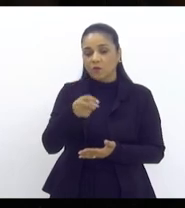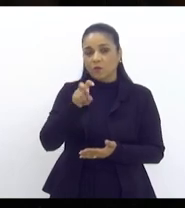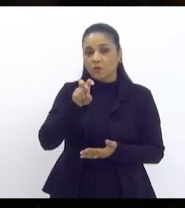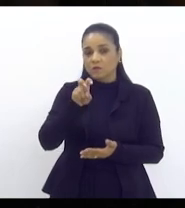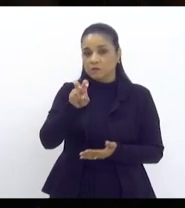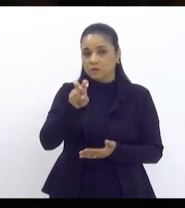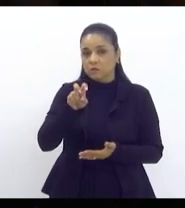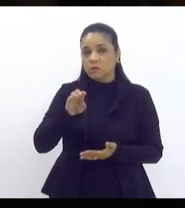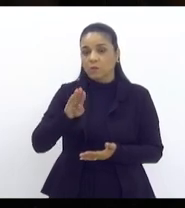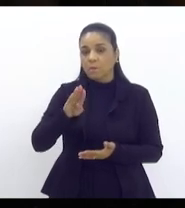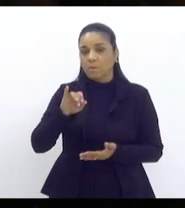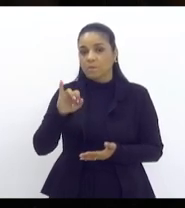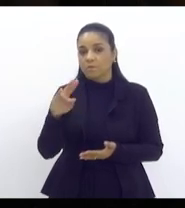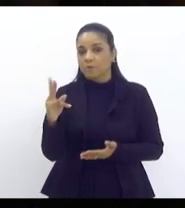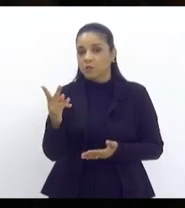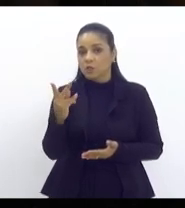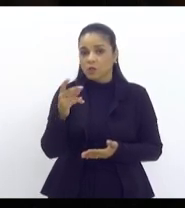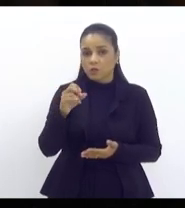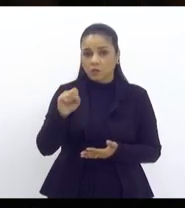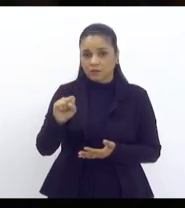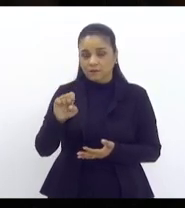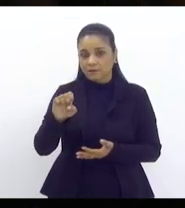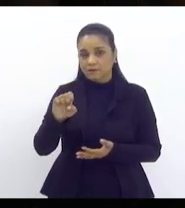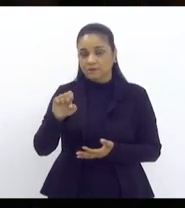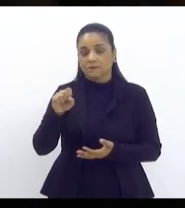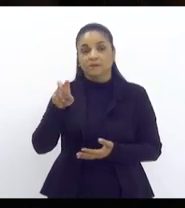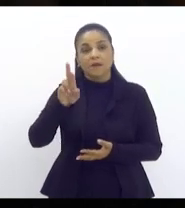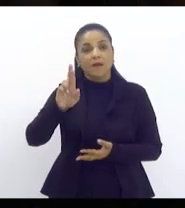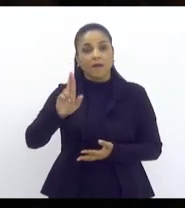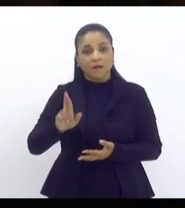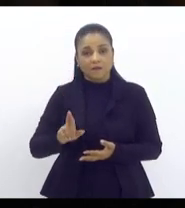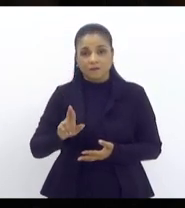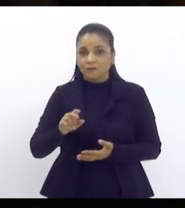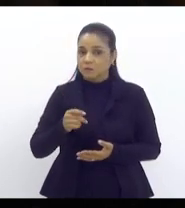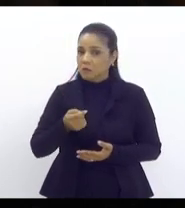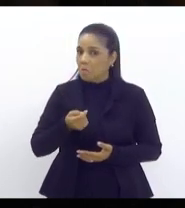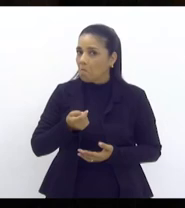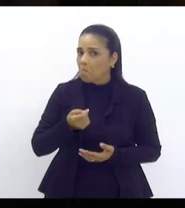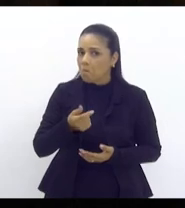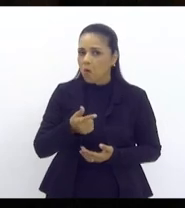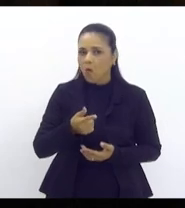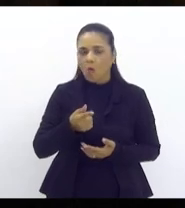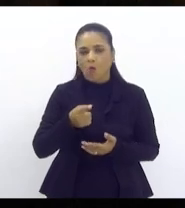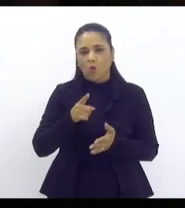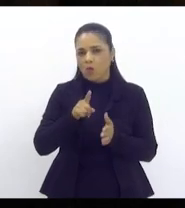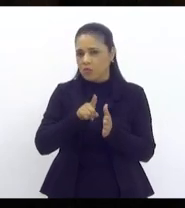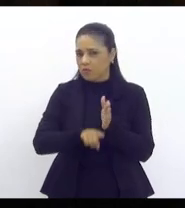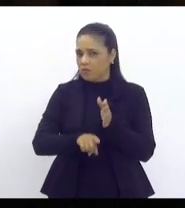bilhões de reais. Não é um pequeno déficit, senhora presidente.